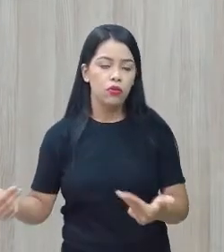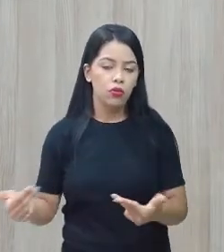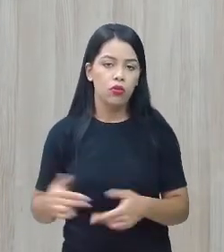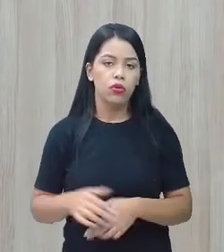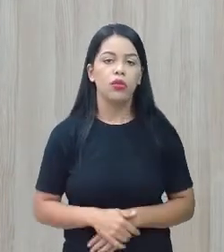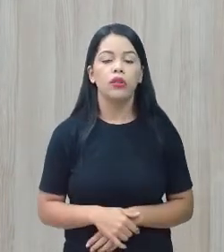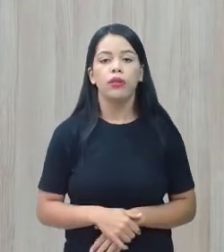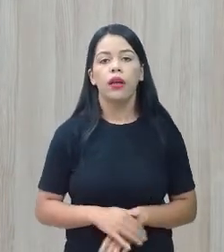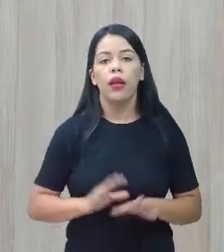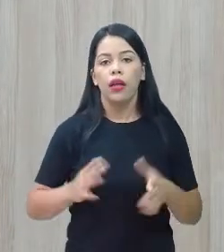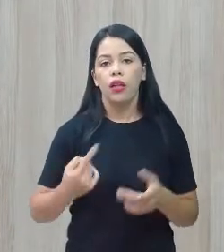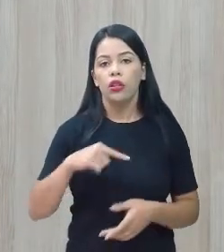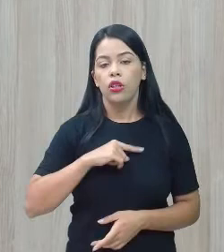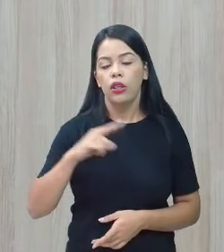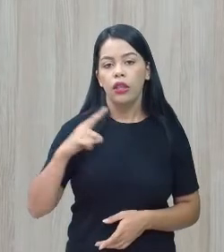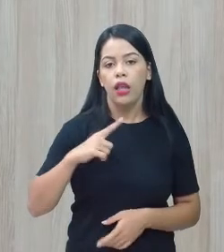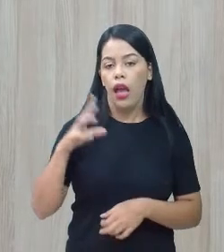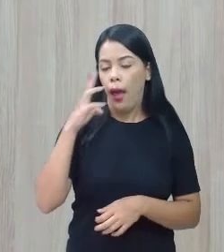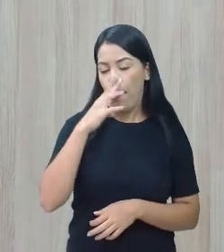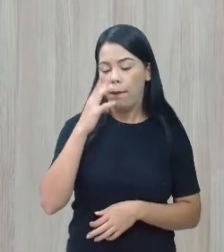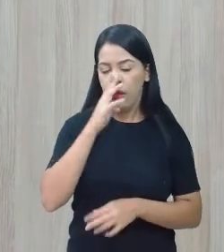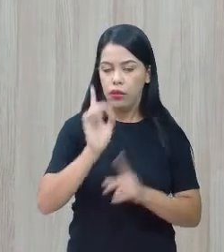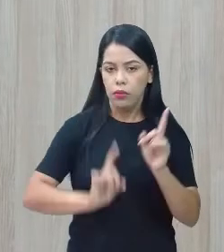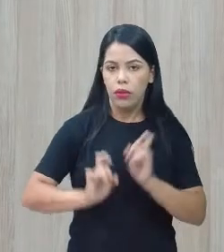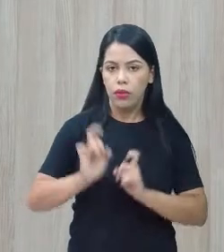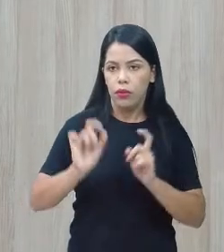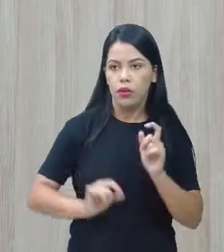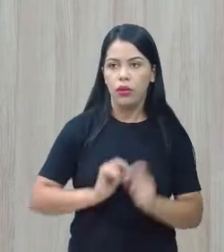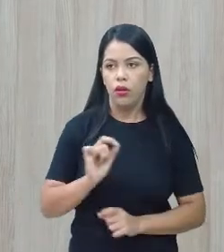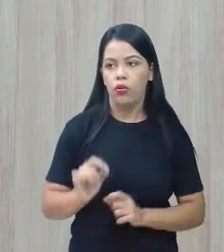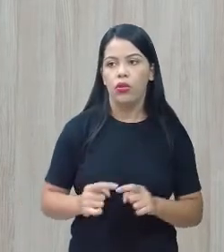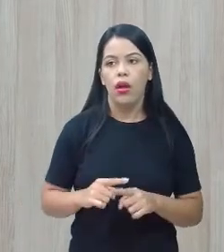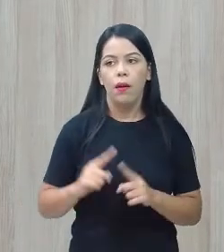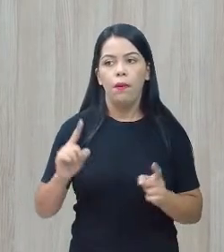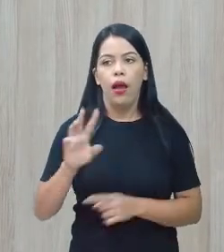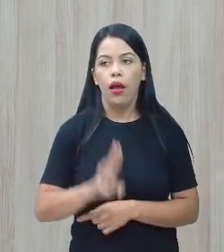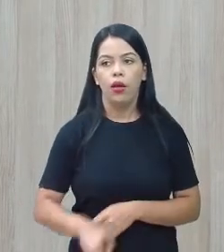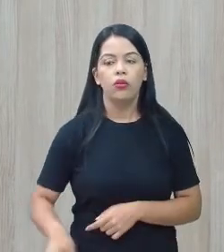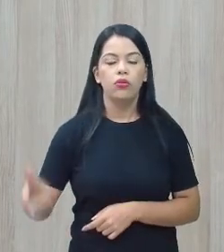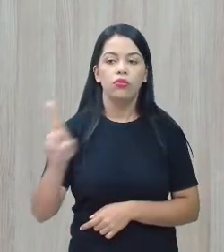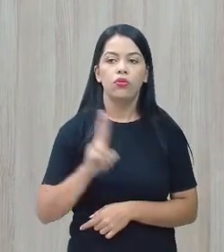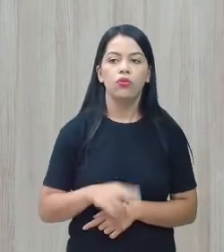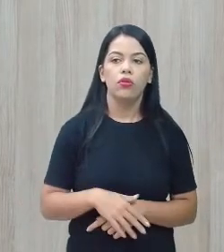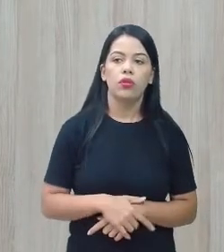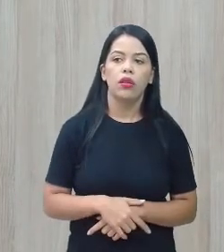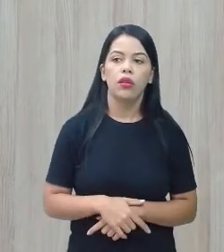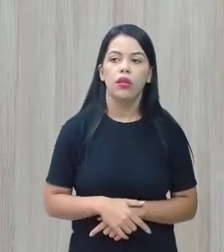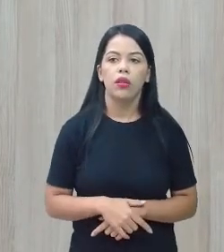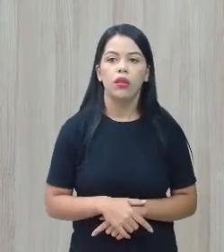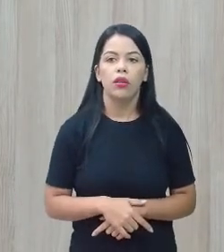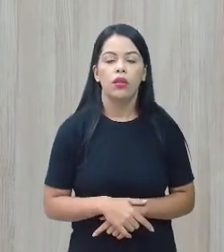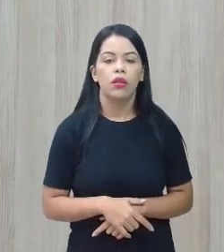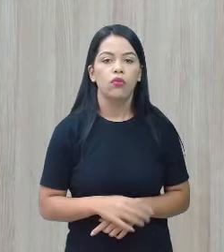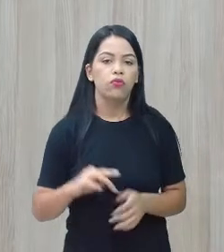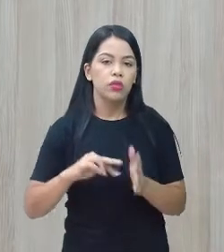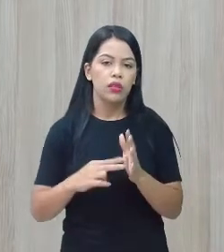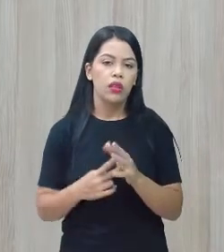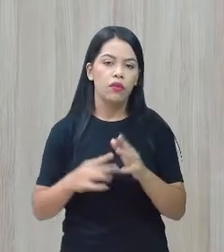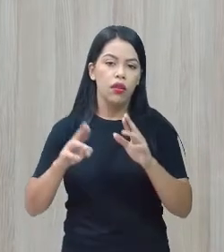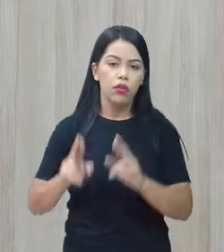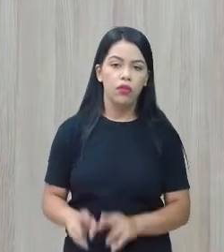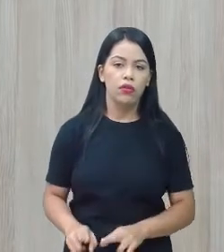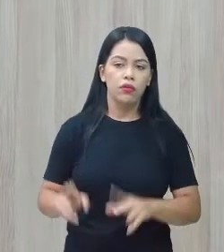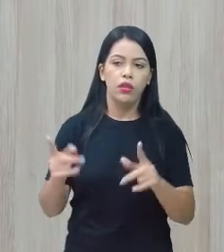a mesma expressão, certo? Mas usada com sentidos